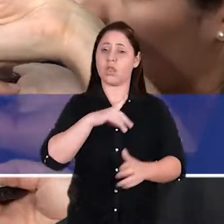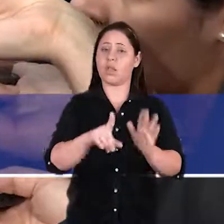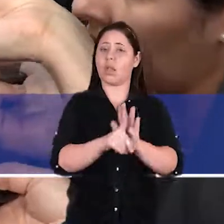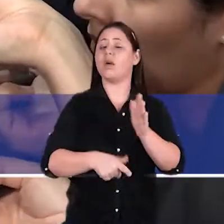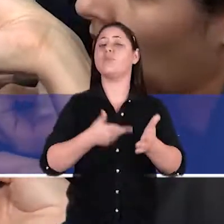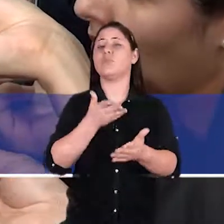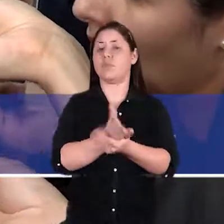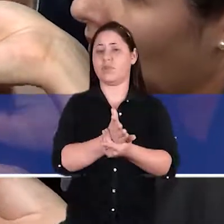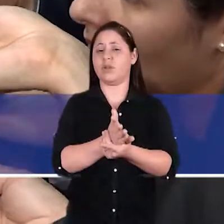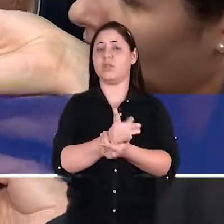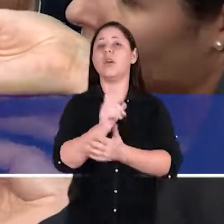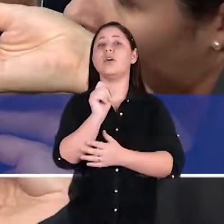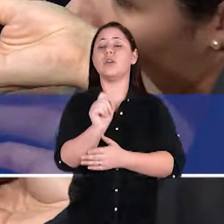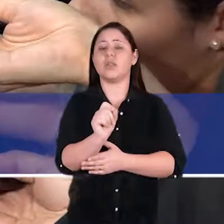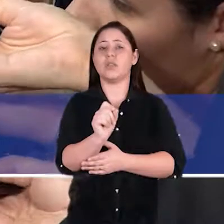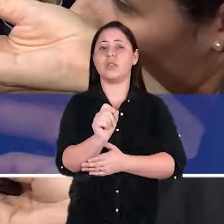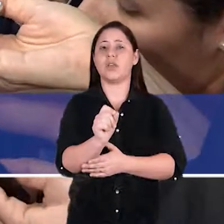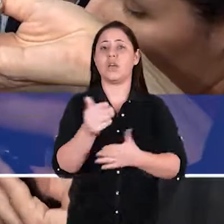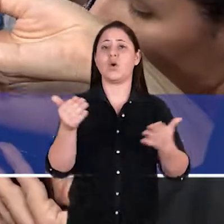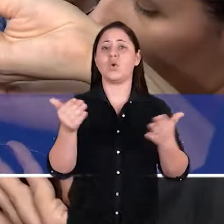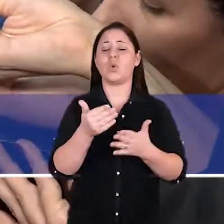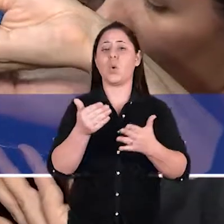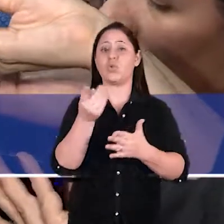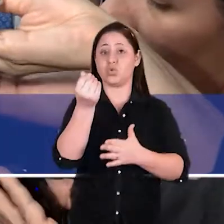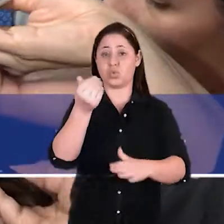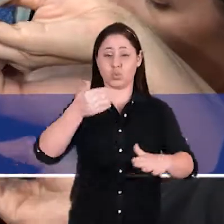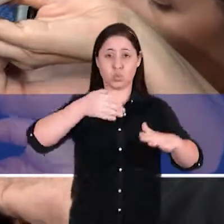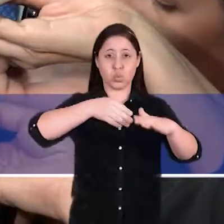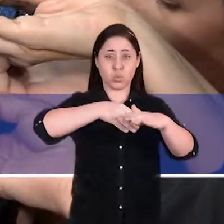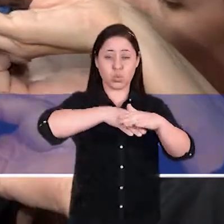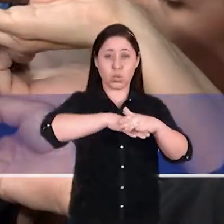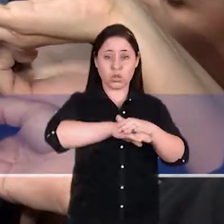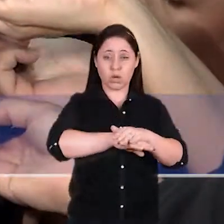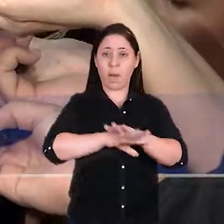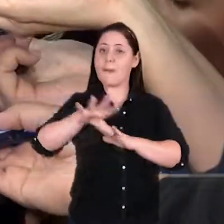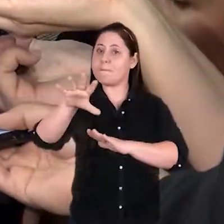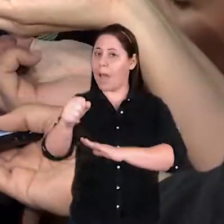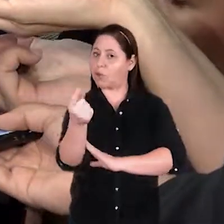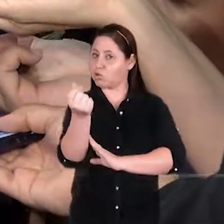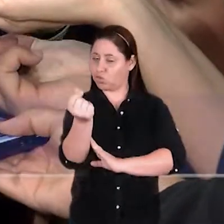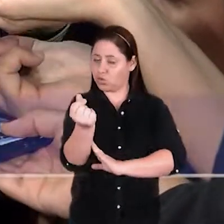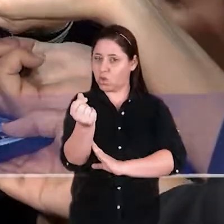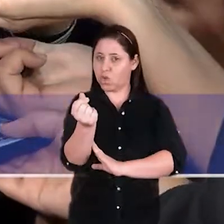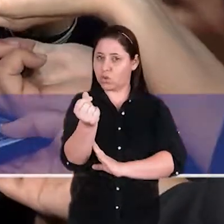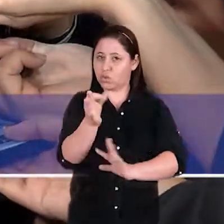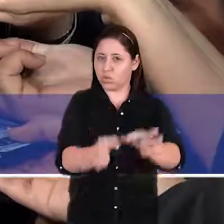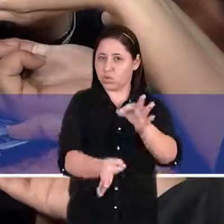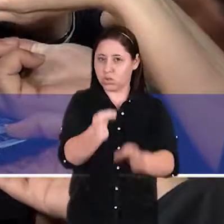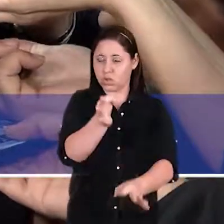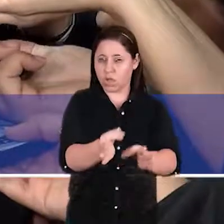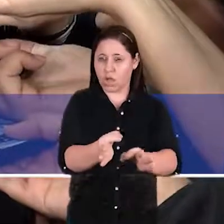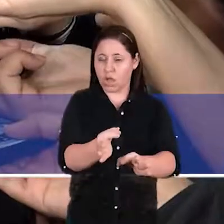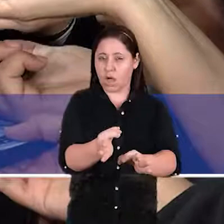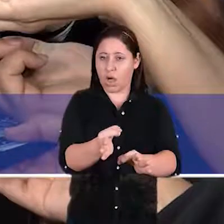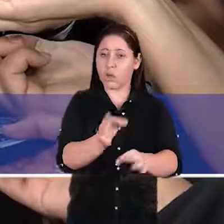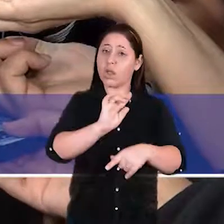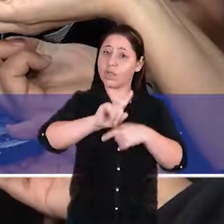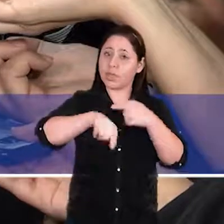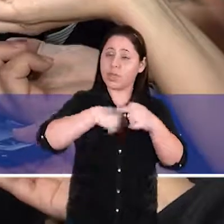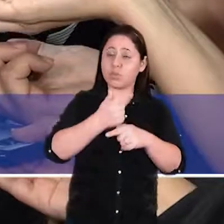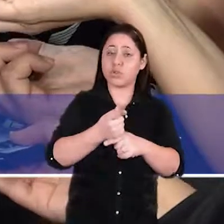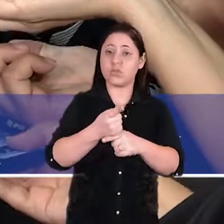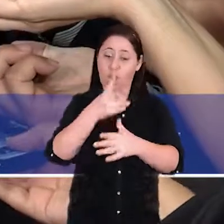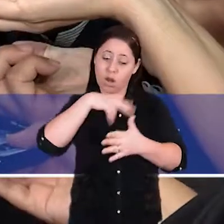2015, você já tem uma lei aprovada, que nós estamos depositando, nós pegamos um dinheiro dos depósitos judiciais e